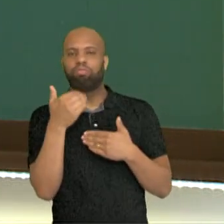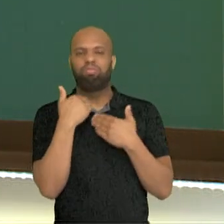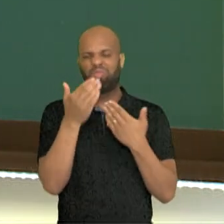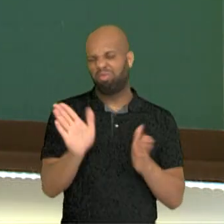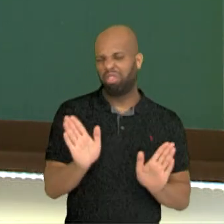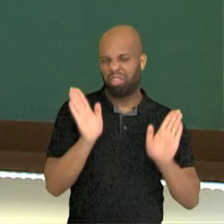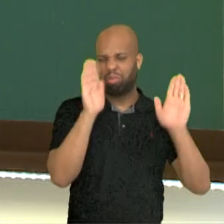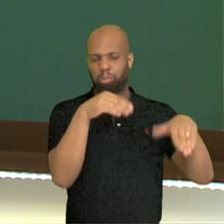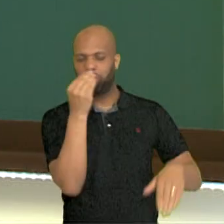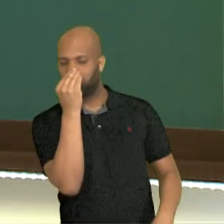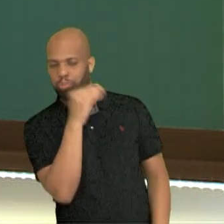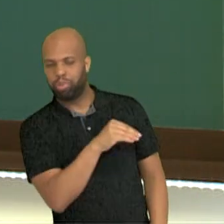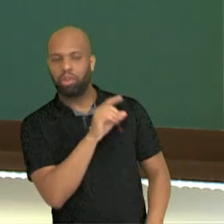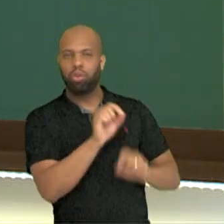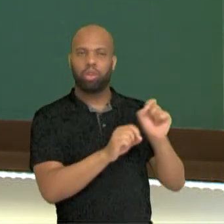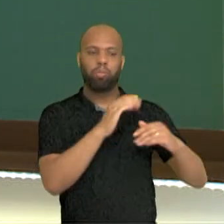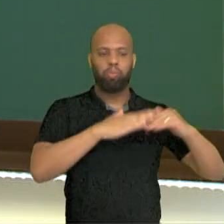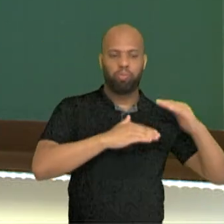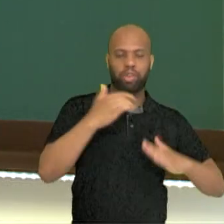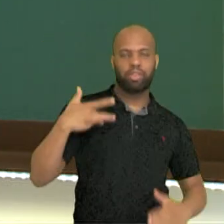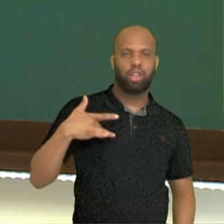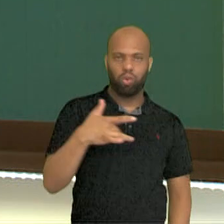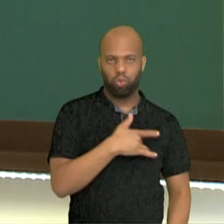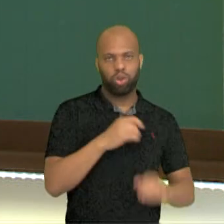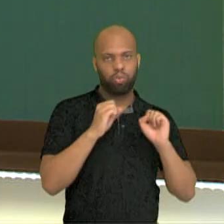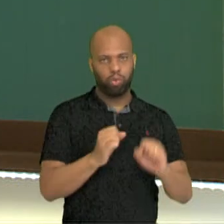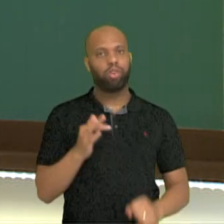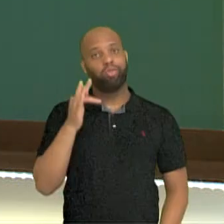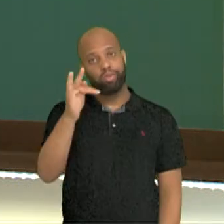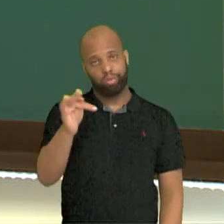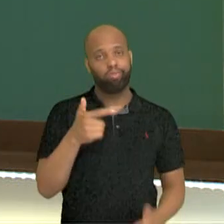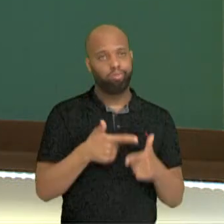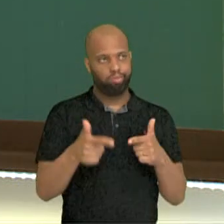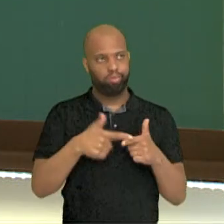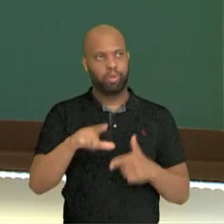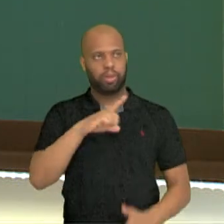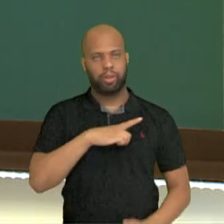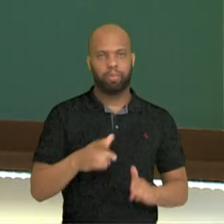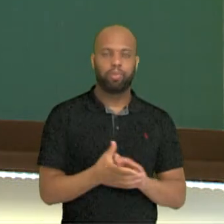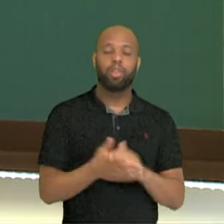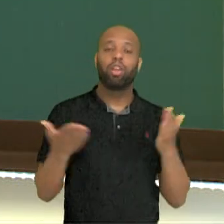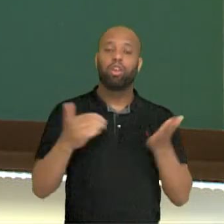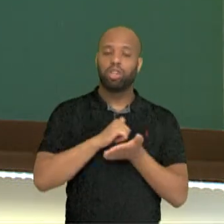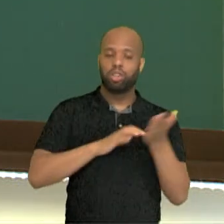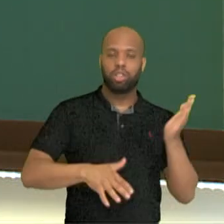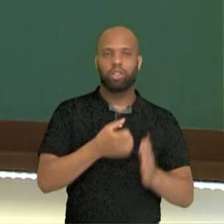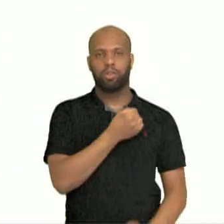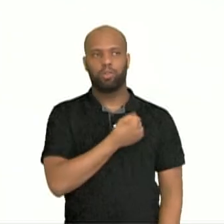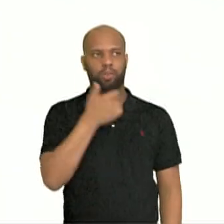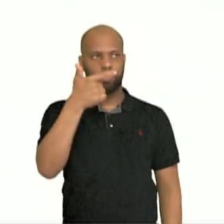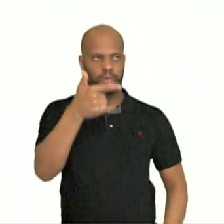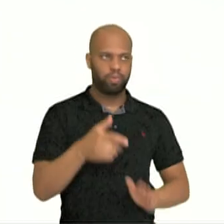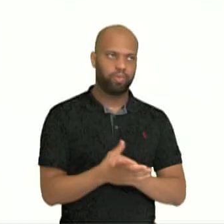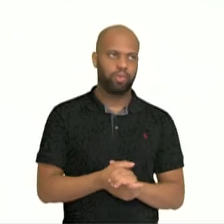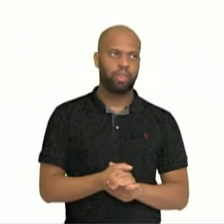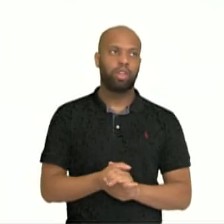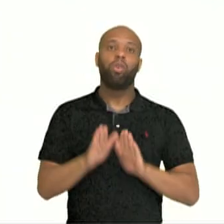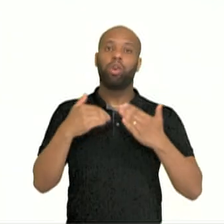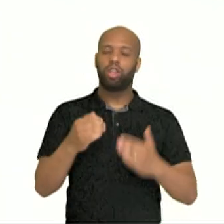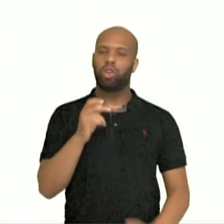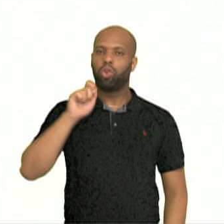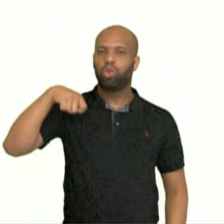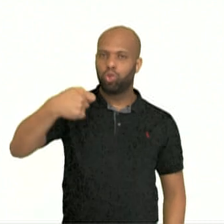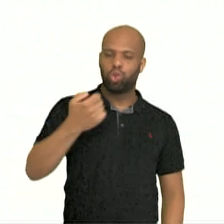pelos profissionais da saúde pode complicar a sua saúde futuramente, ok? Atividade 2 para você. Em se tratando